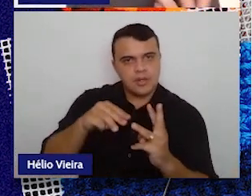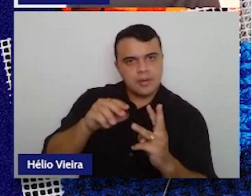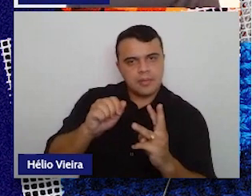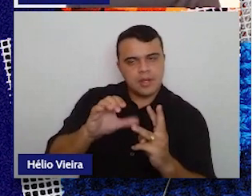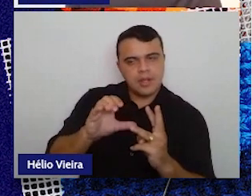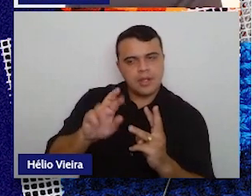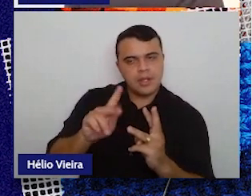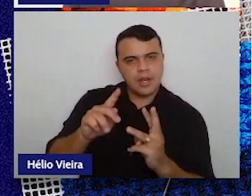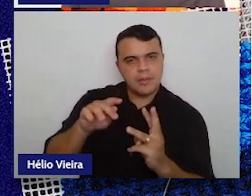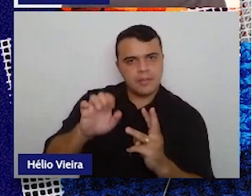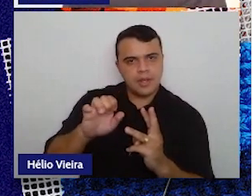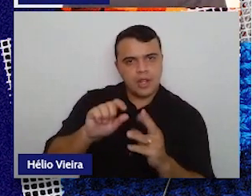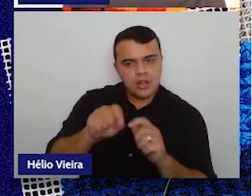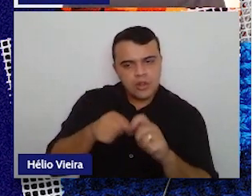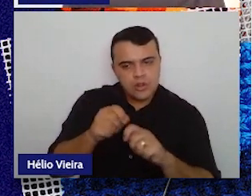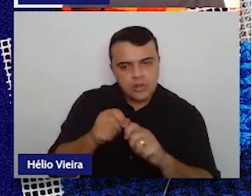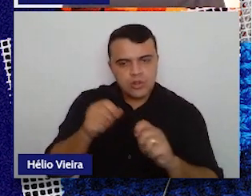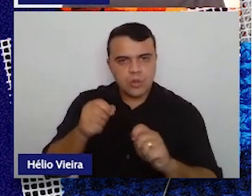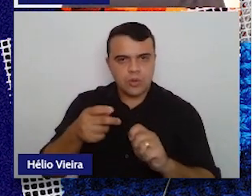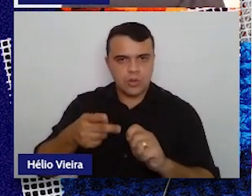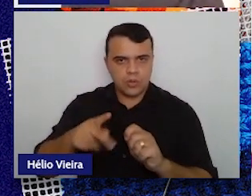o nó básico de uma trama.